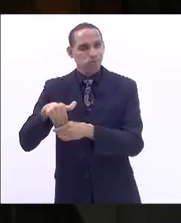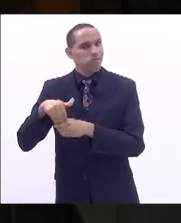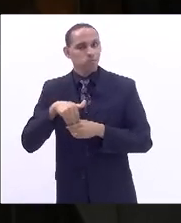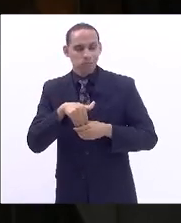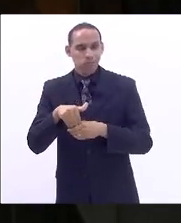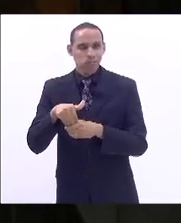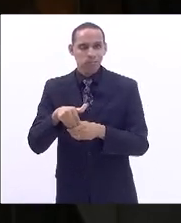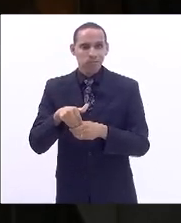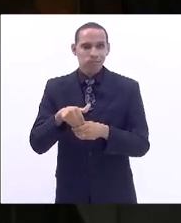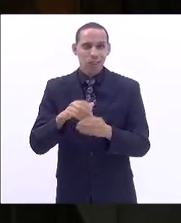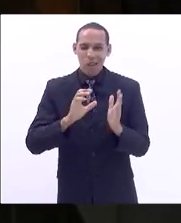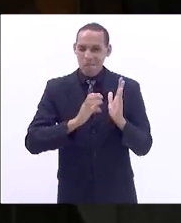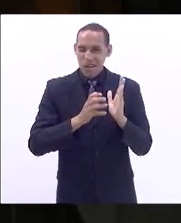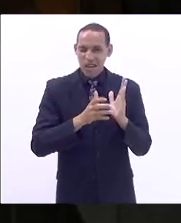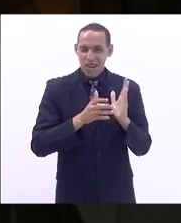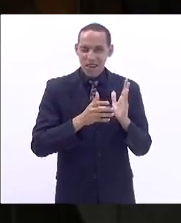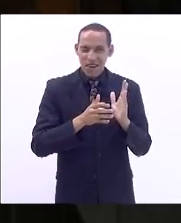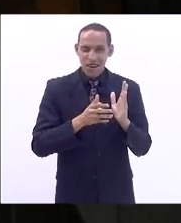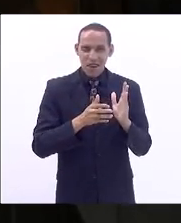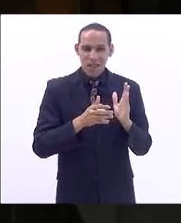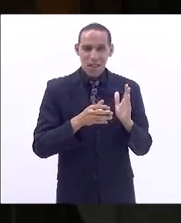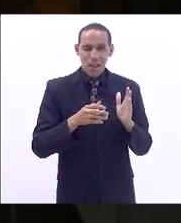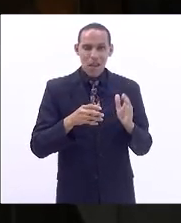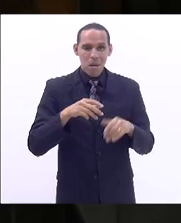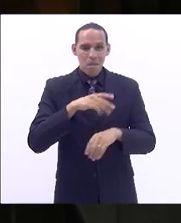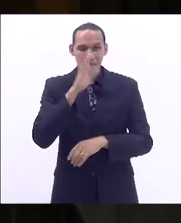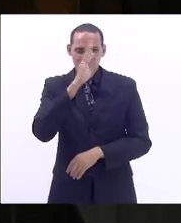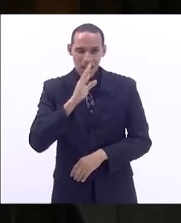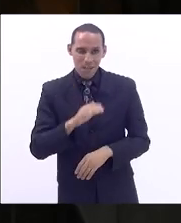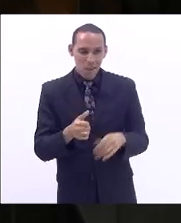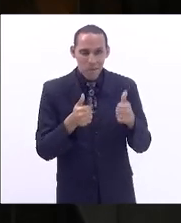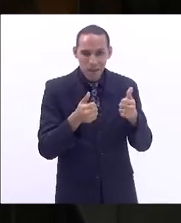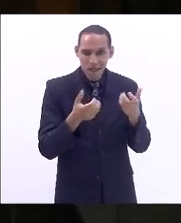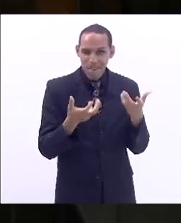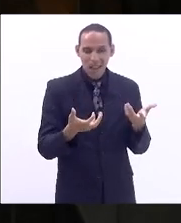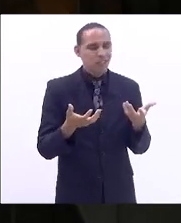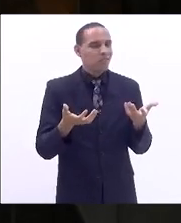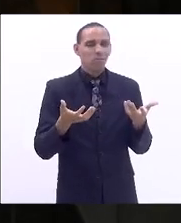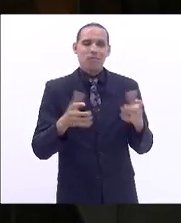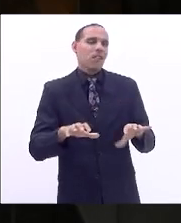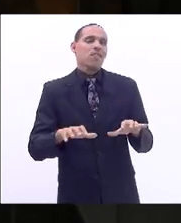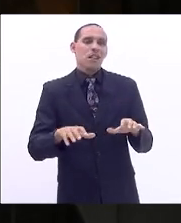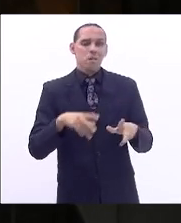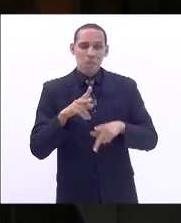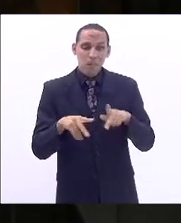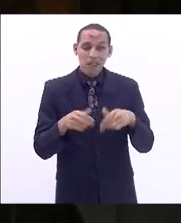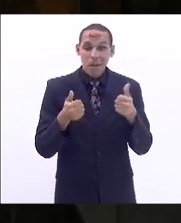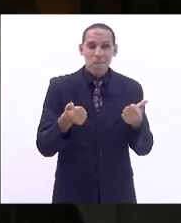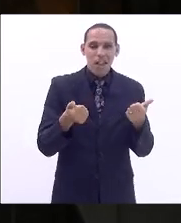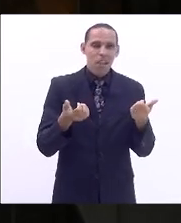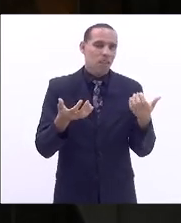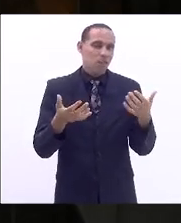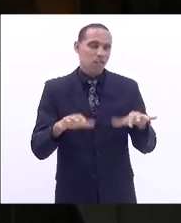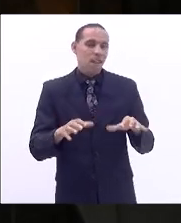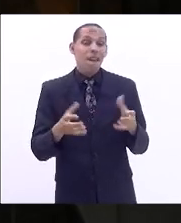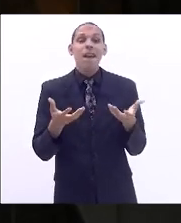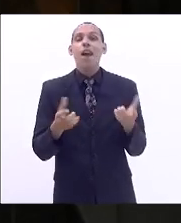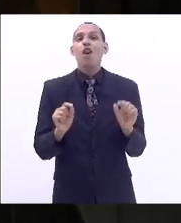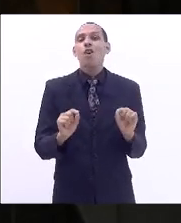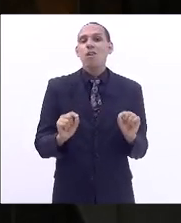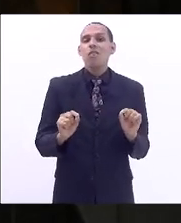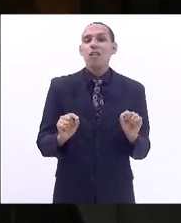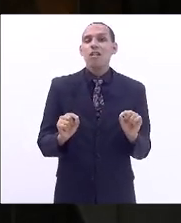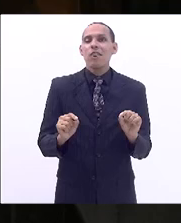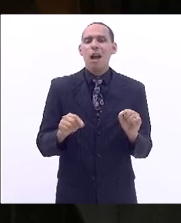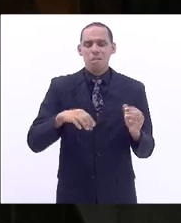que esse partido não quer o bem do Brasil é nítido que esse partido não quer o bem da população eles querem criar